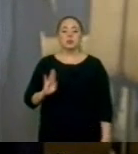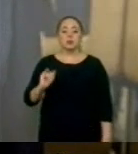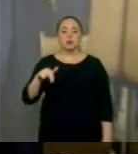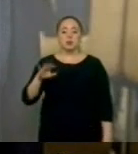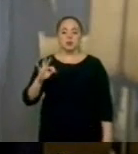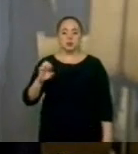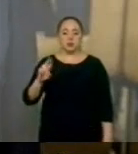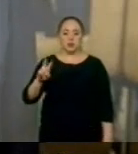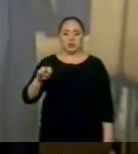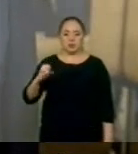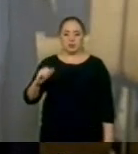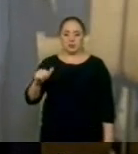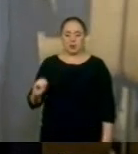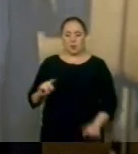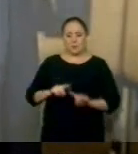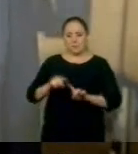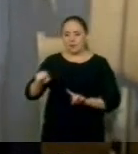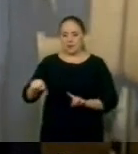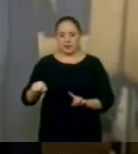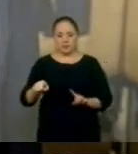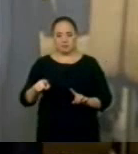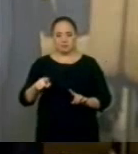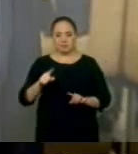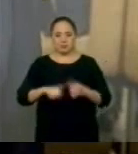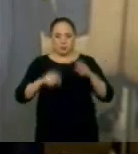e ele deixa de cumprir.